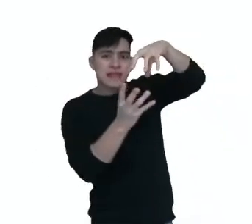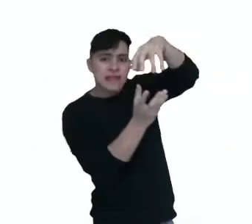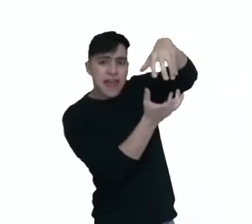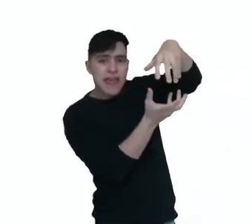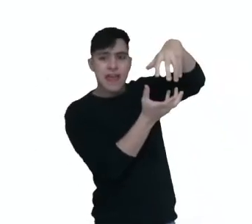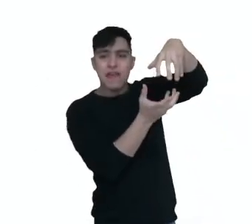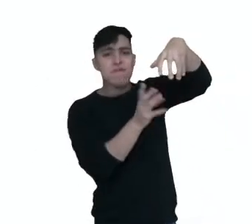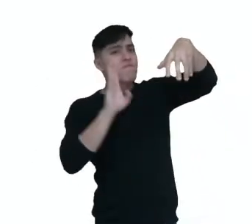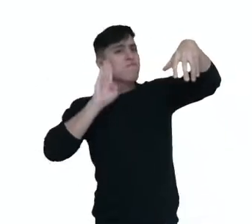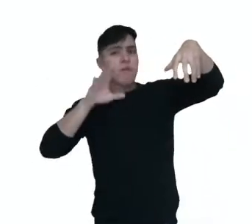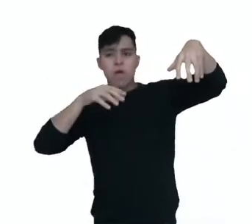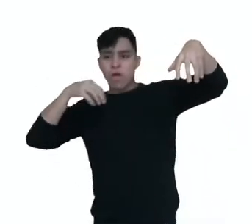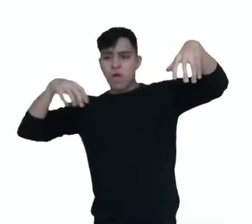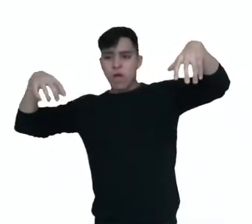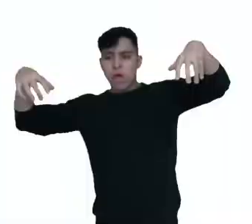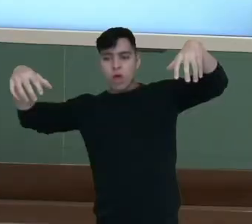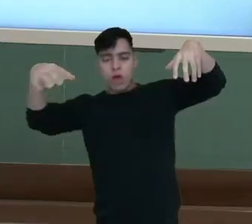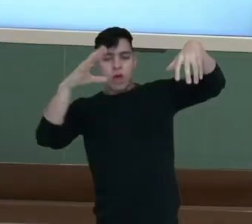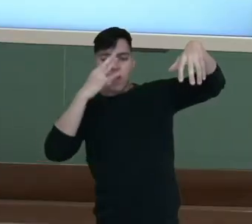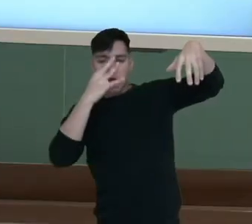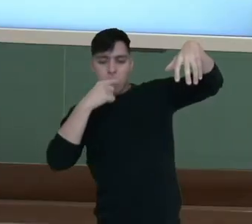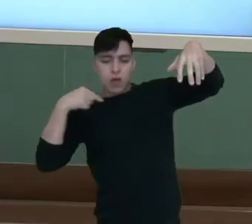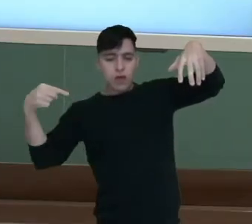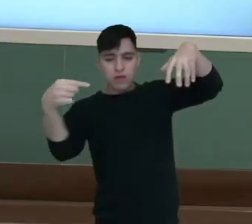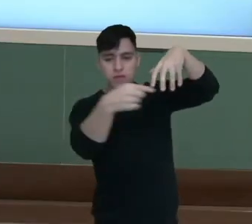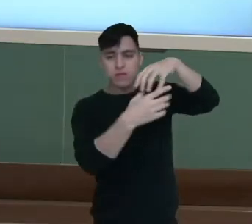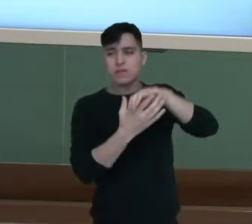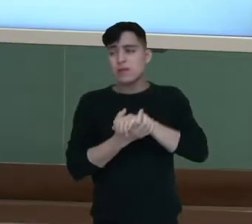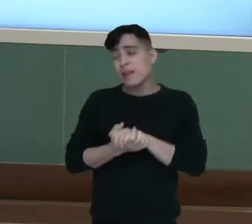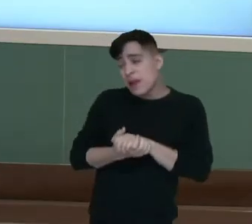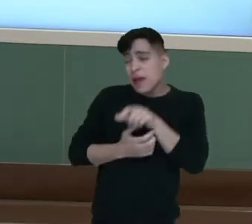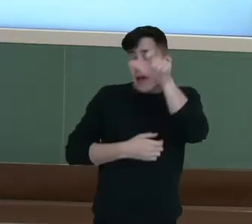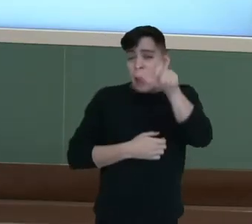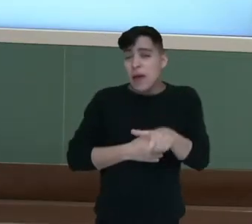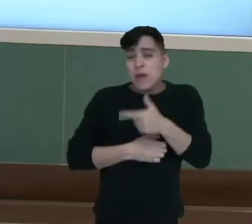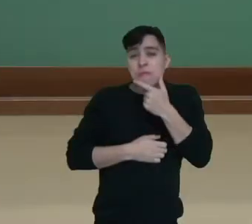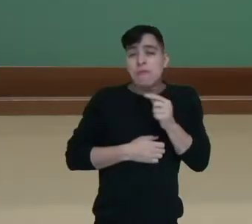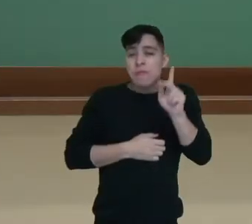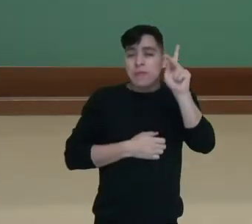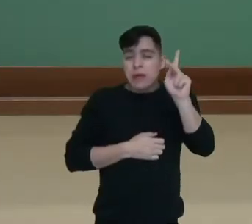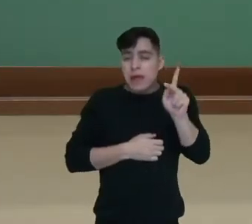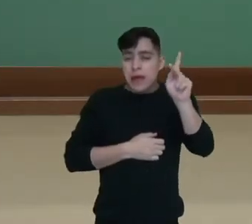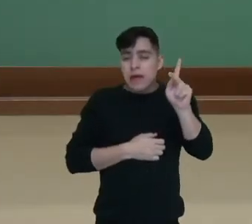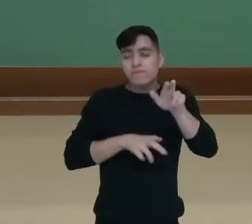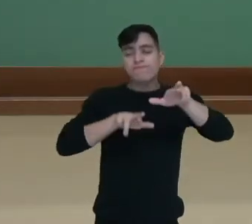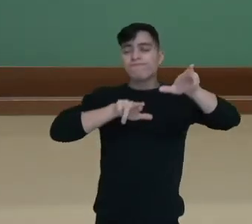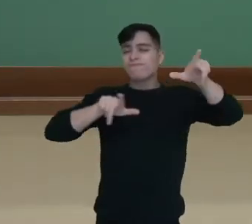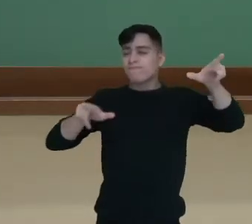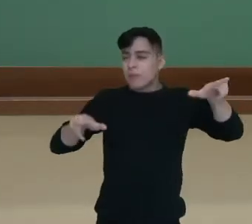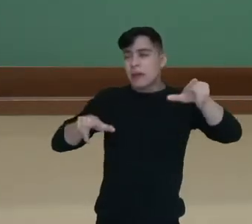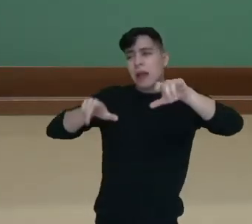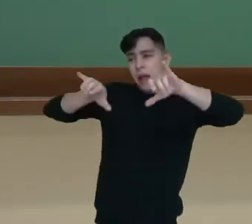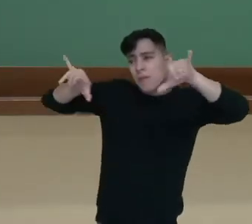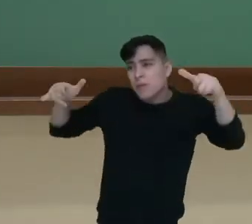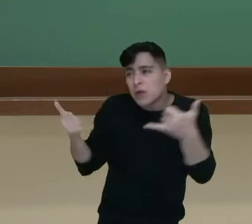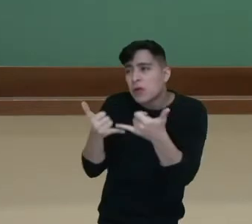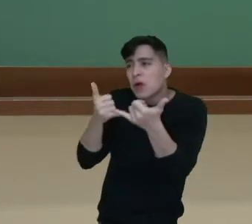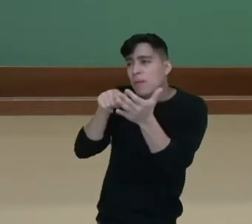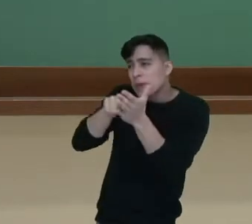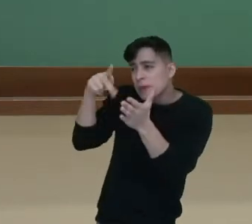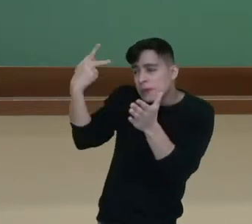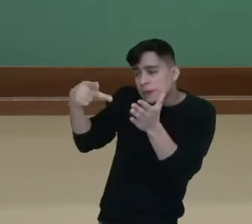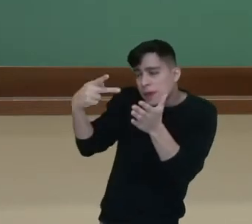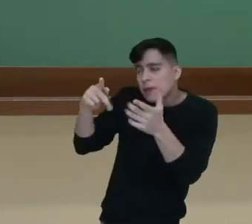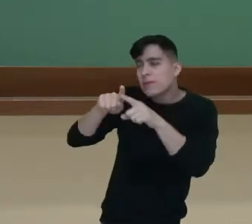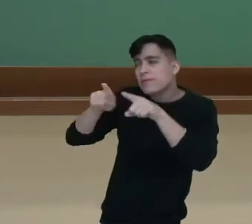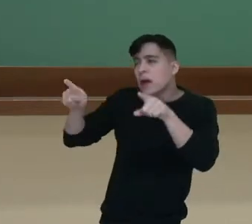extremamente importantes para Kepler aprimorar seus estudos. Você já entendeu aqui, se você assistiu a aula passada, você sabe, eu comentei